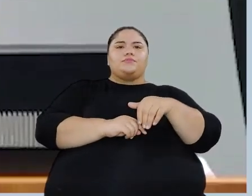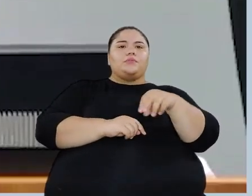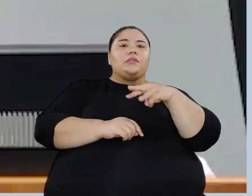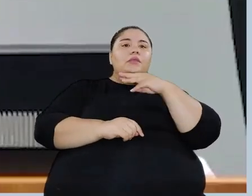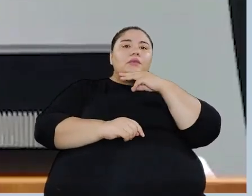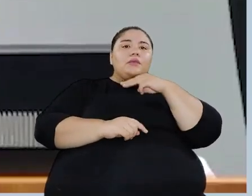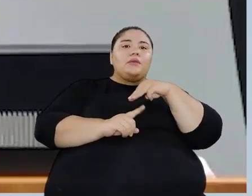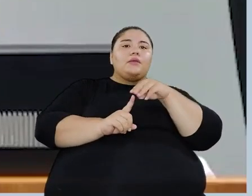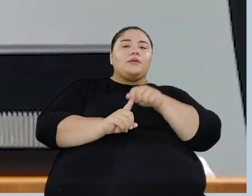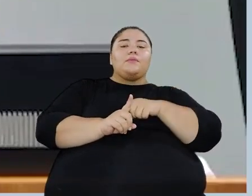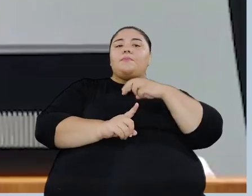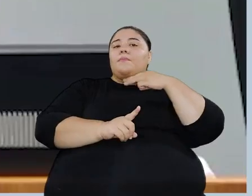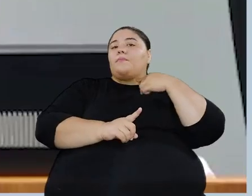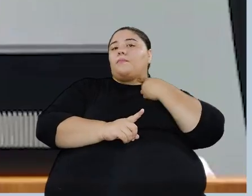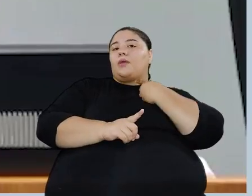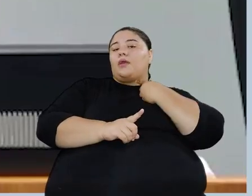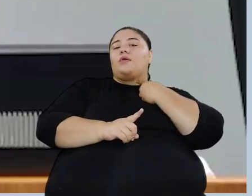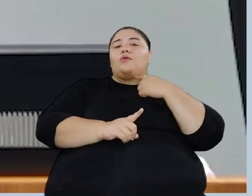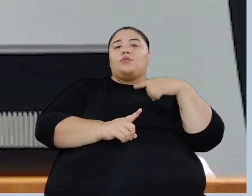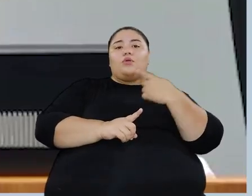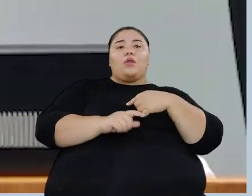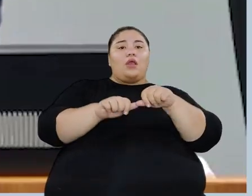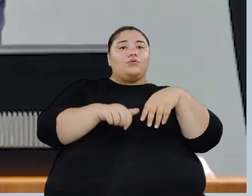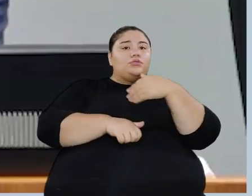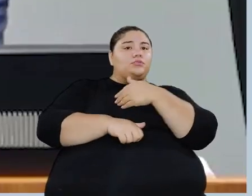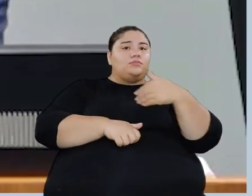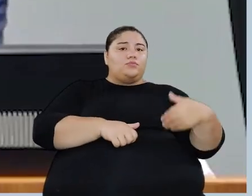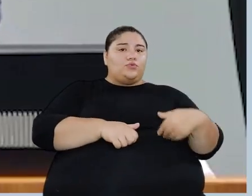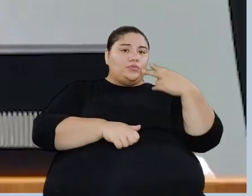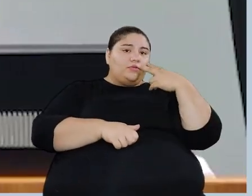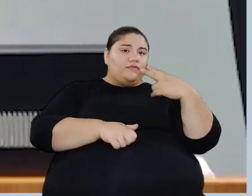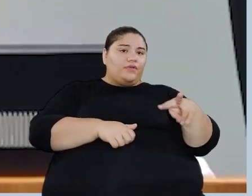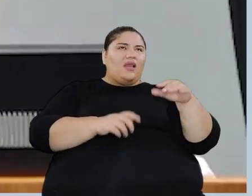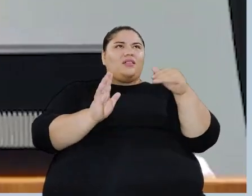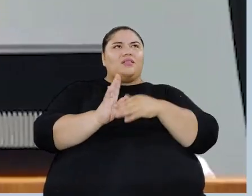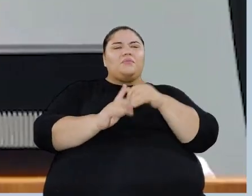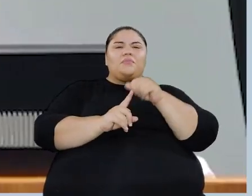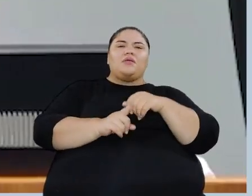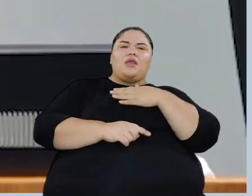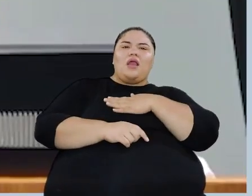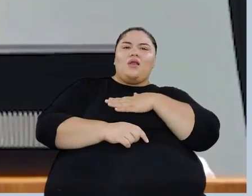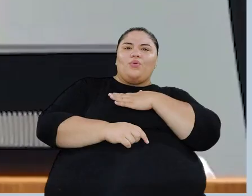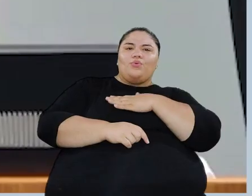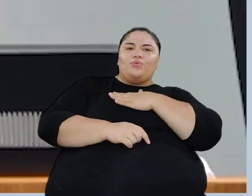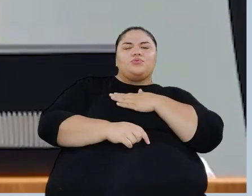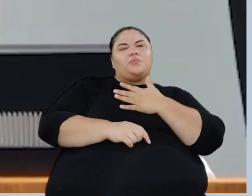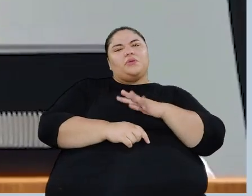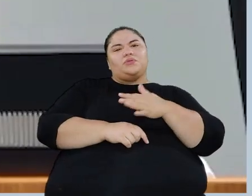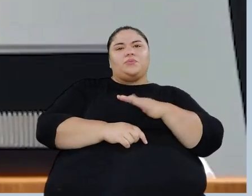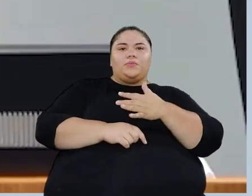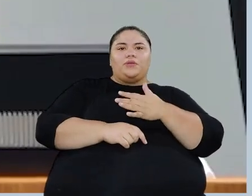começaremos a ver essas audiências públicas do Congresso e imagino que até agosto, no mais